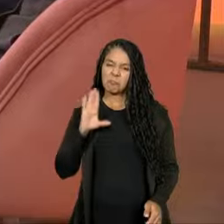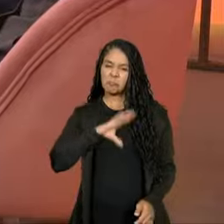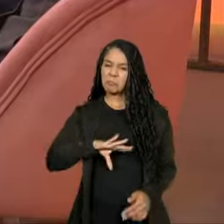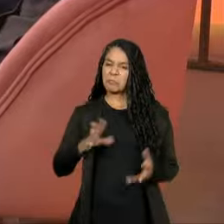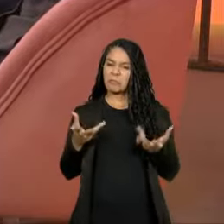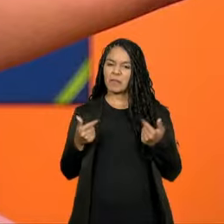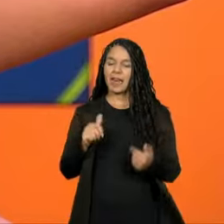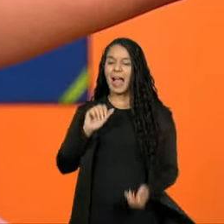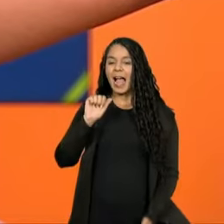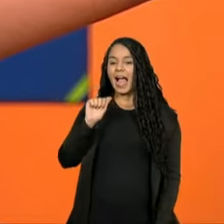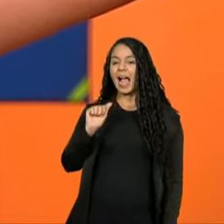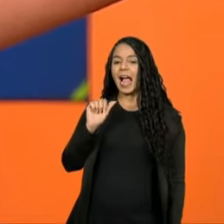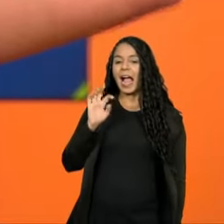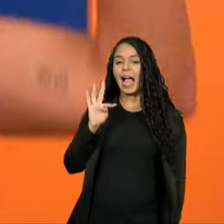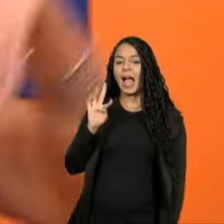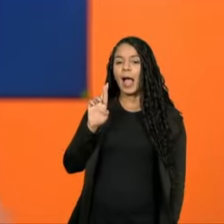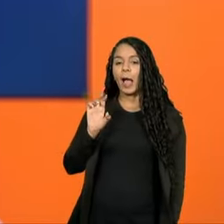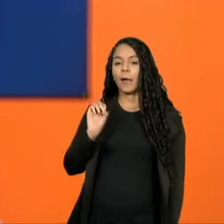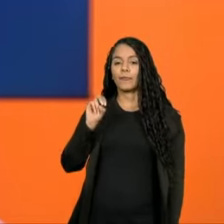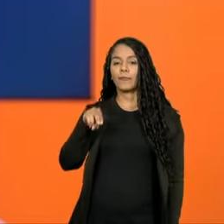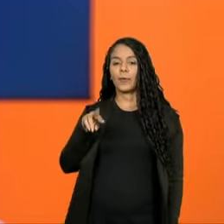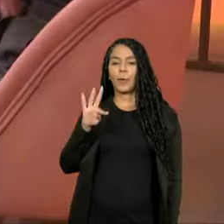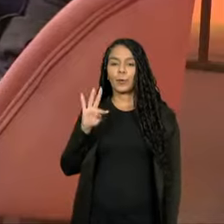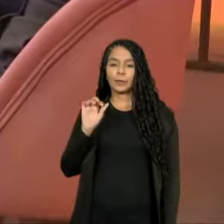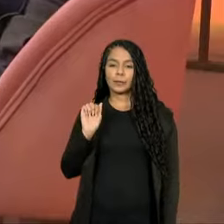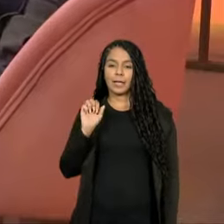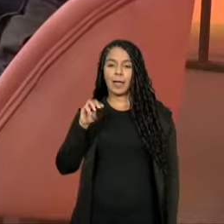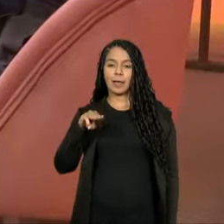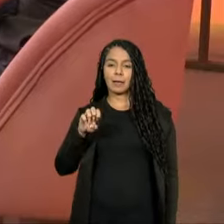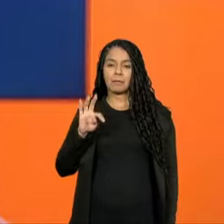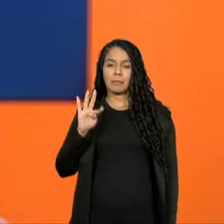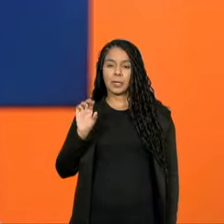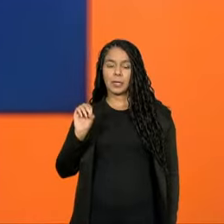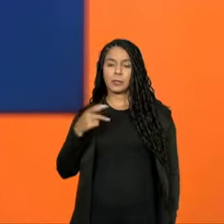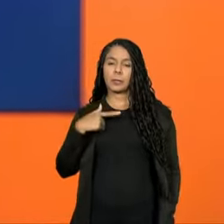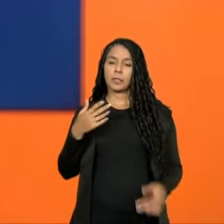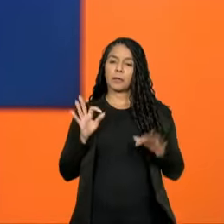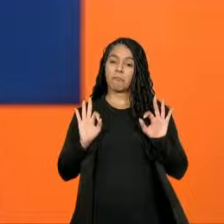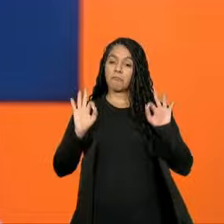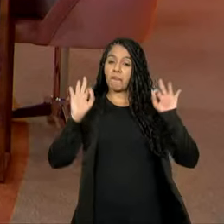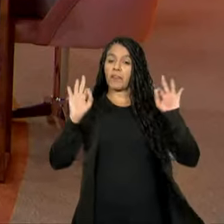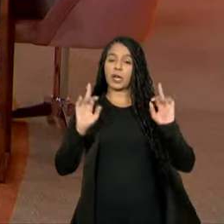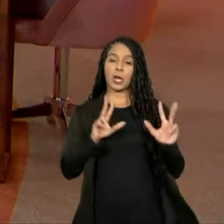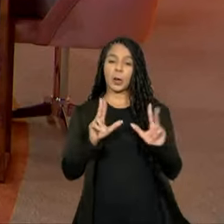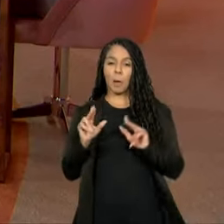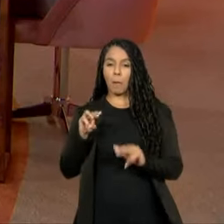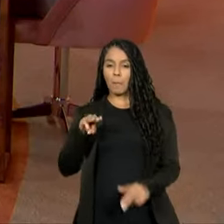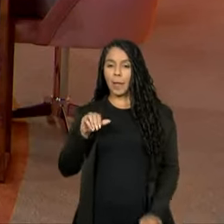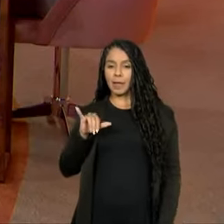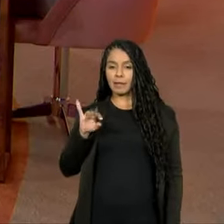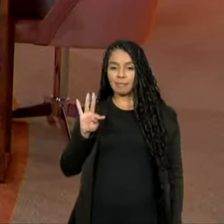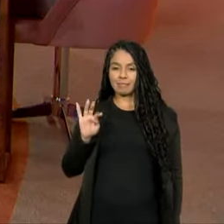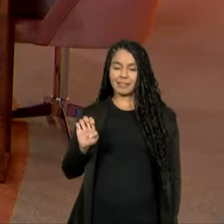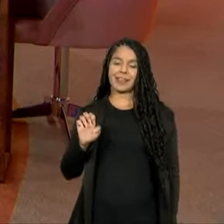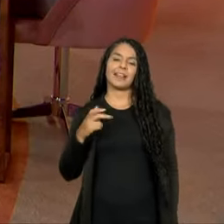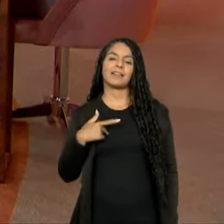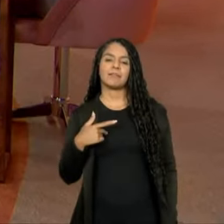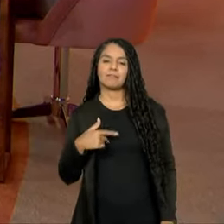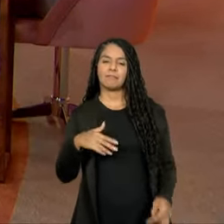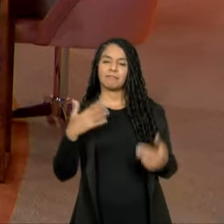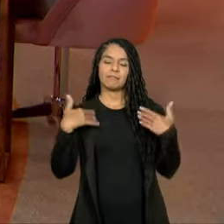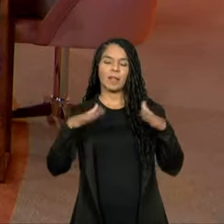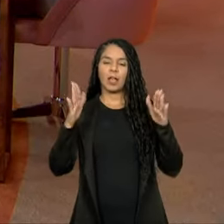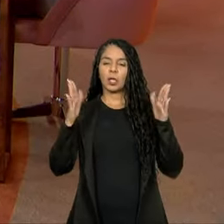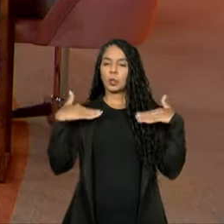porque afrontamento. É uma afronta, gente. Tem nada mais deselegante, gente. Mas agora eu vou ser elegante que nem a Maite. Outro dia eu tava no... Deixa escorrer, me